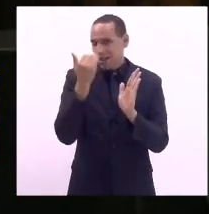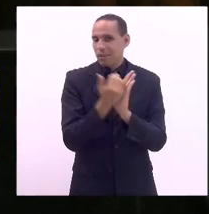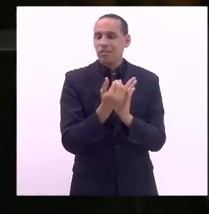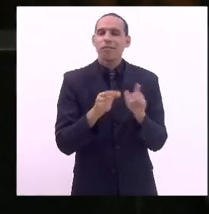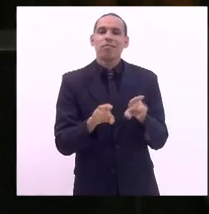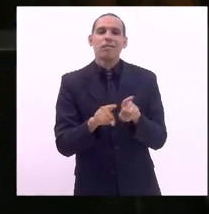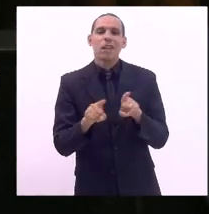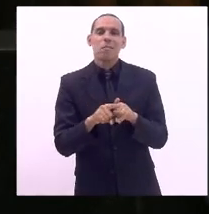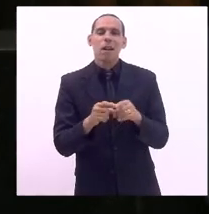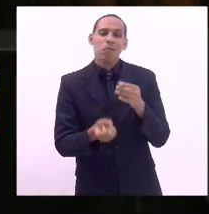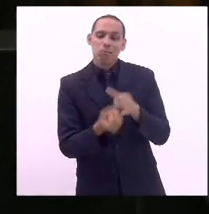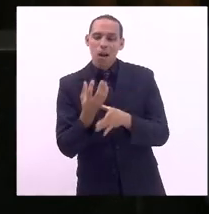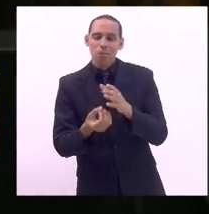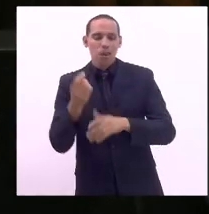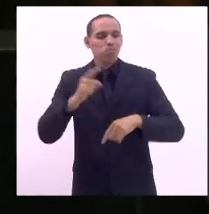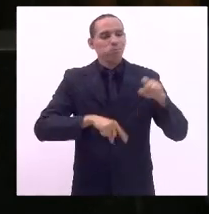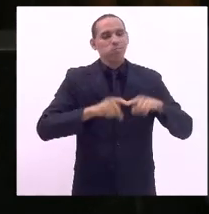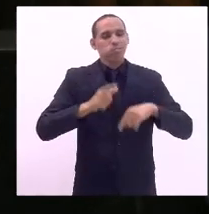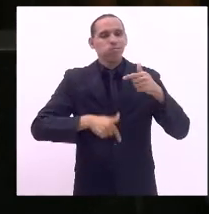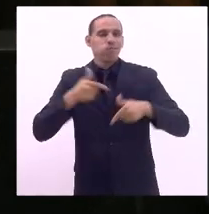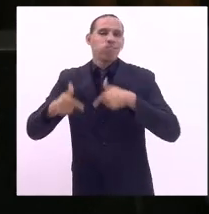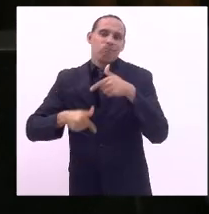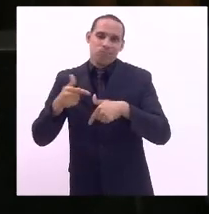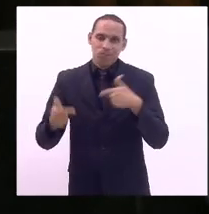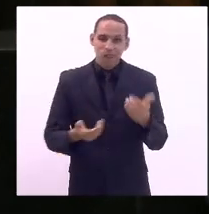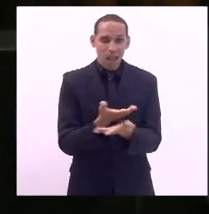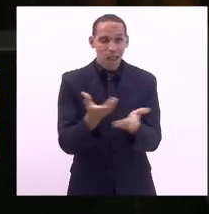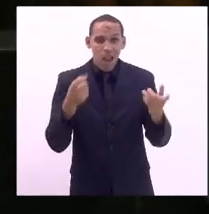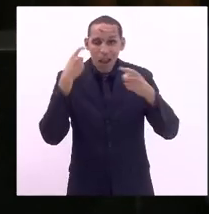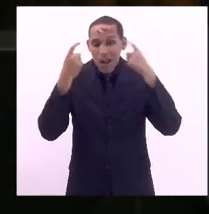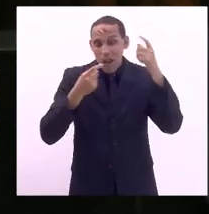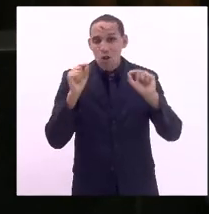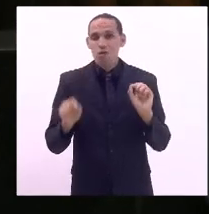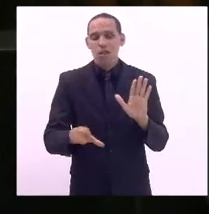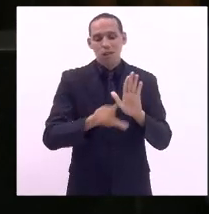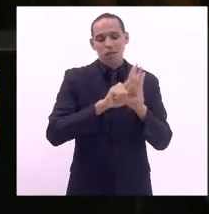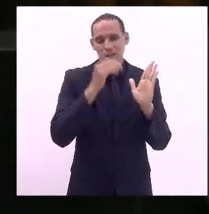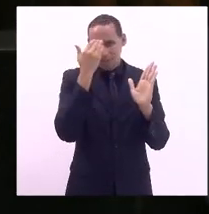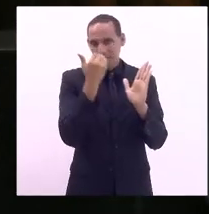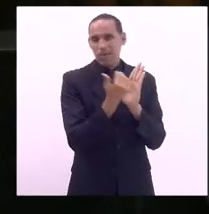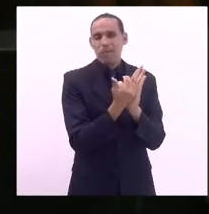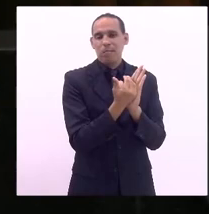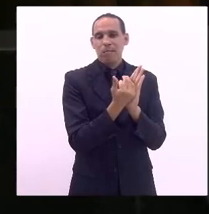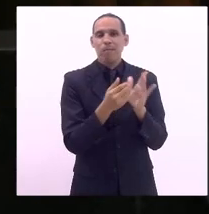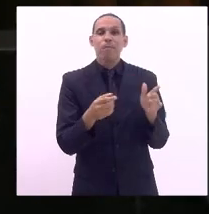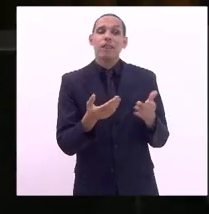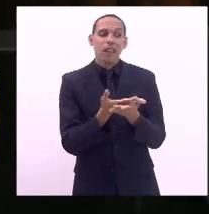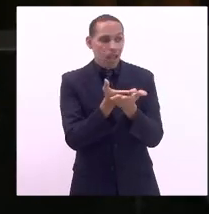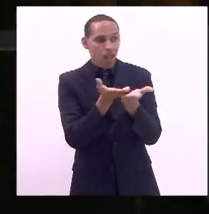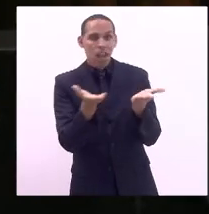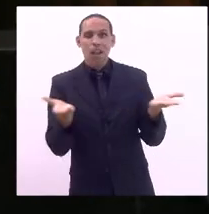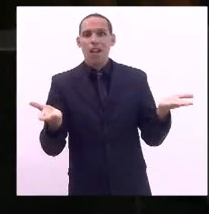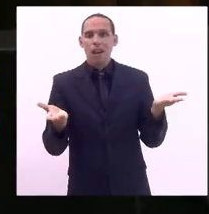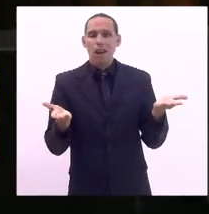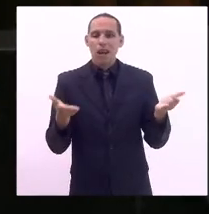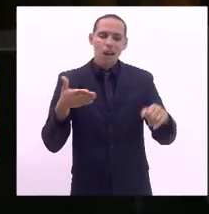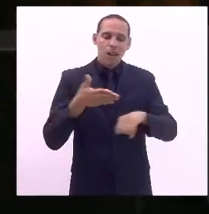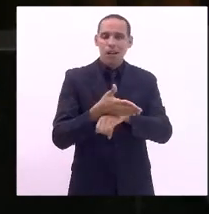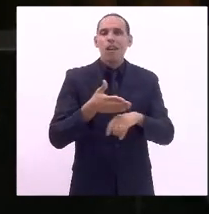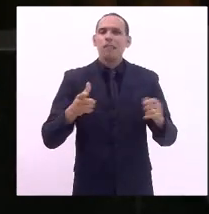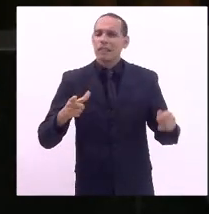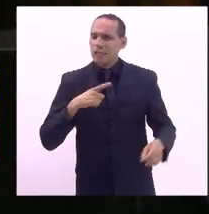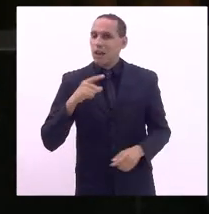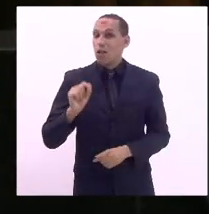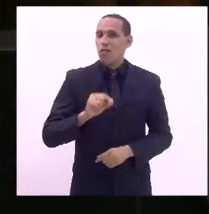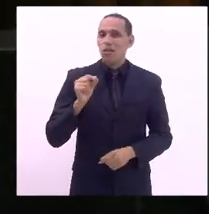cidadãos produtivos, que estão preocupados com a legalidade, poderem sim ter acesso à